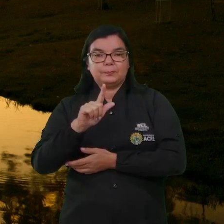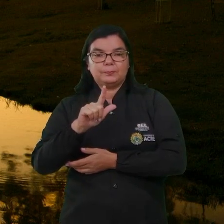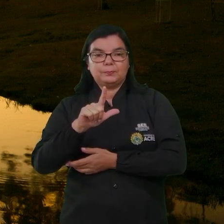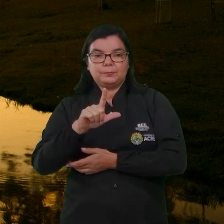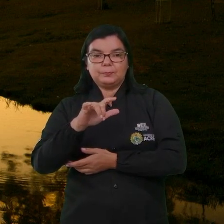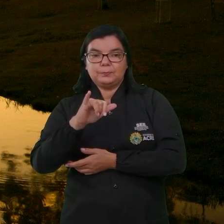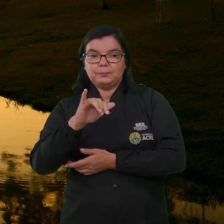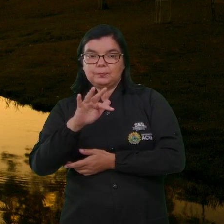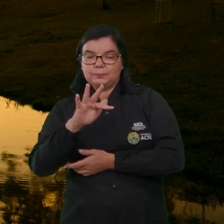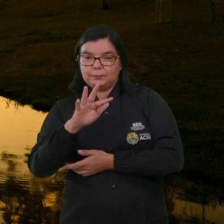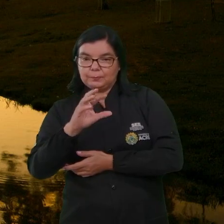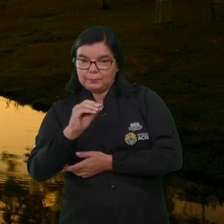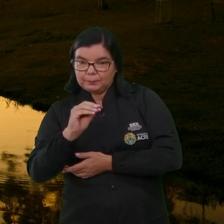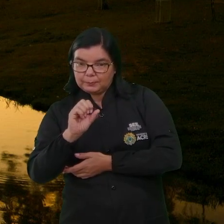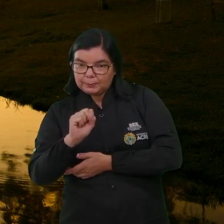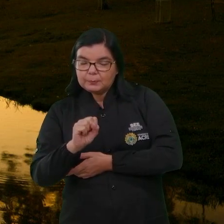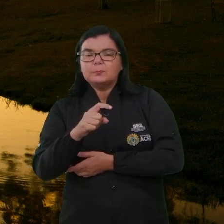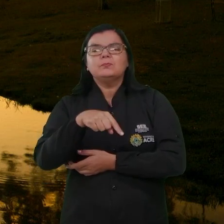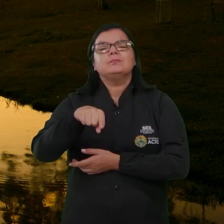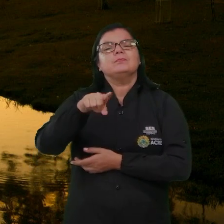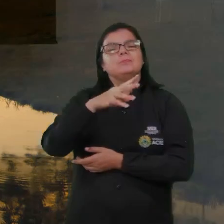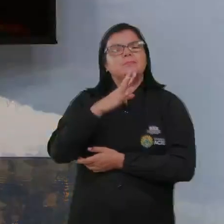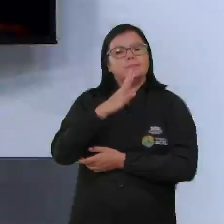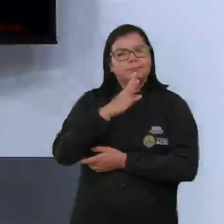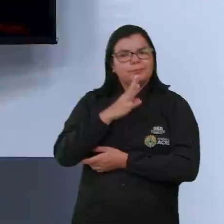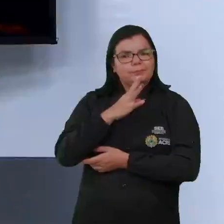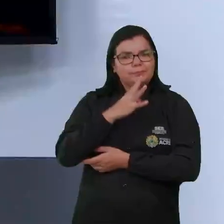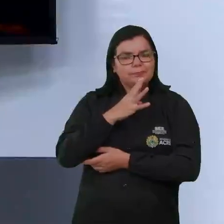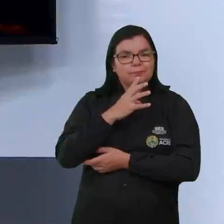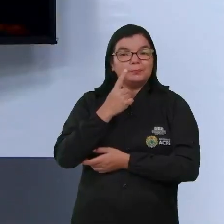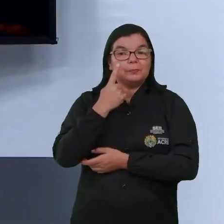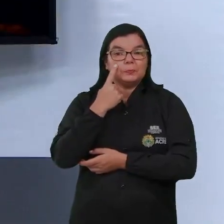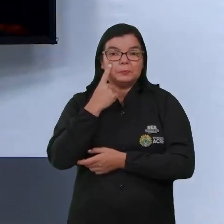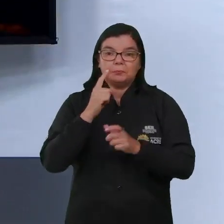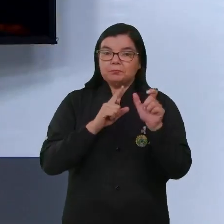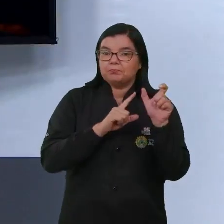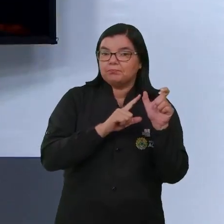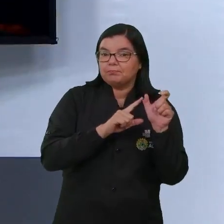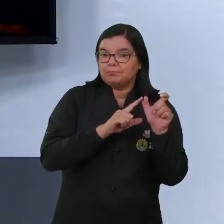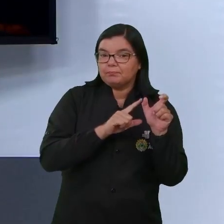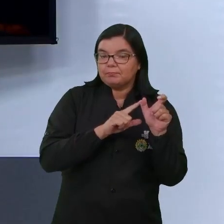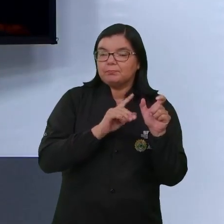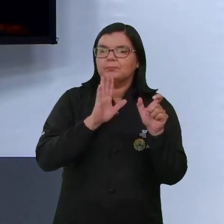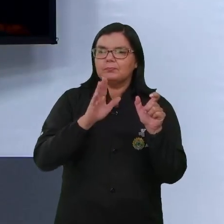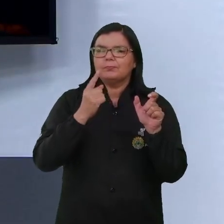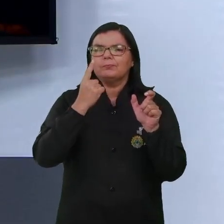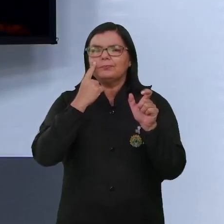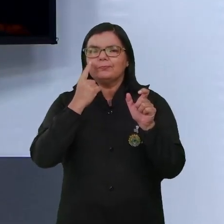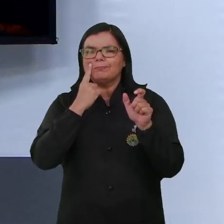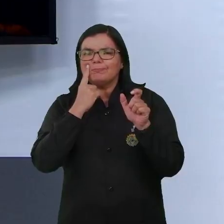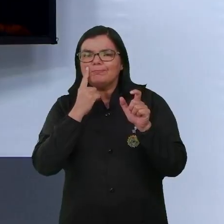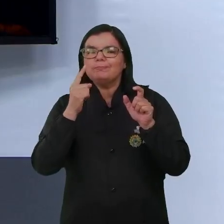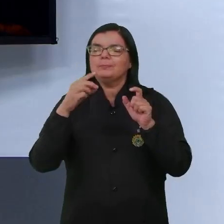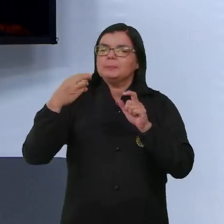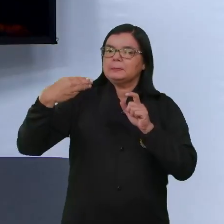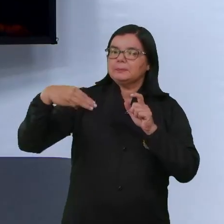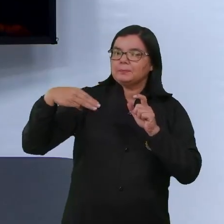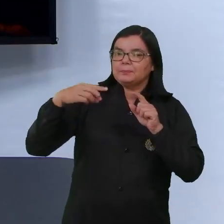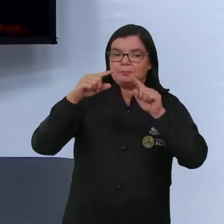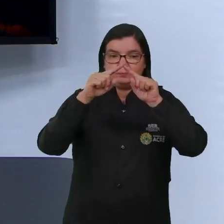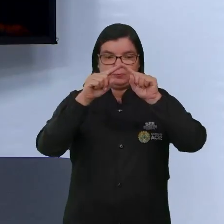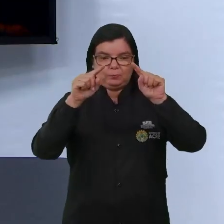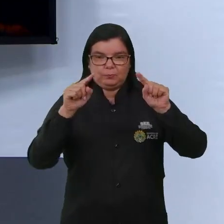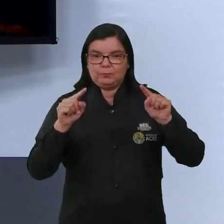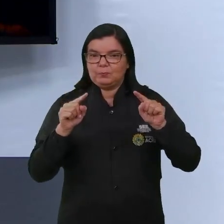geoglifos. E aí, vocês conhecem, já ouviram falar, já viram essas formas geométricas que